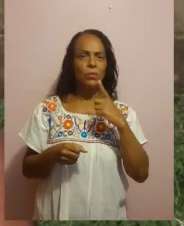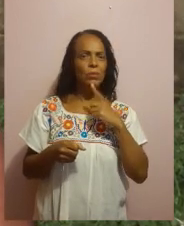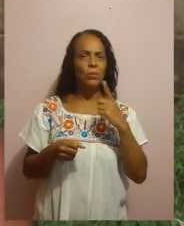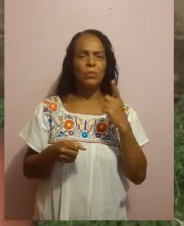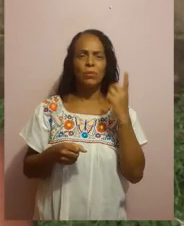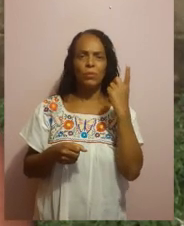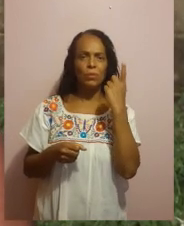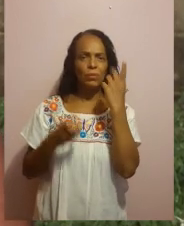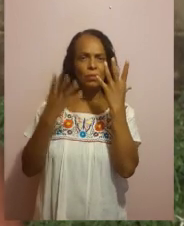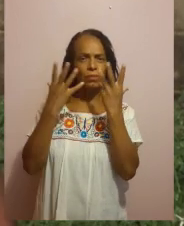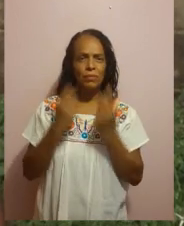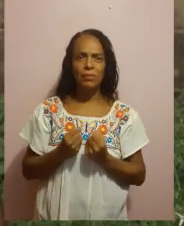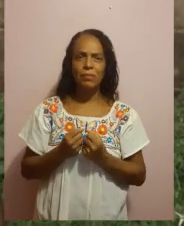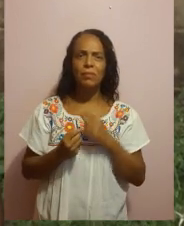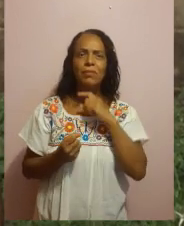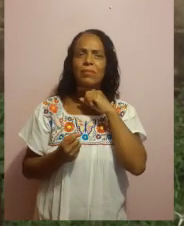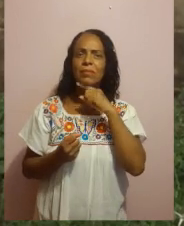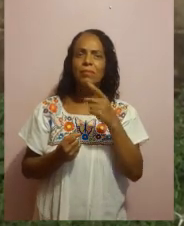essas coisas.